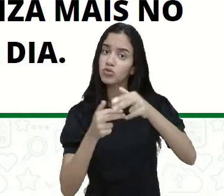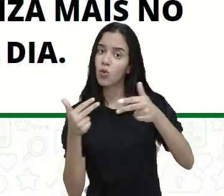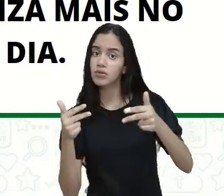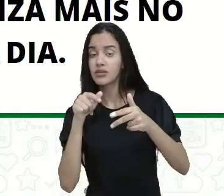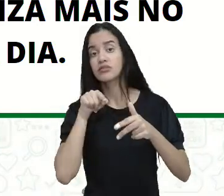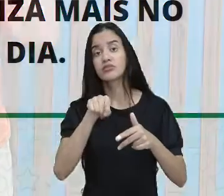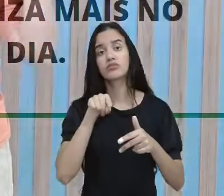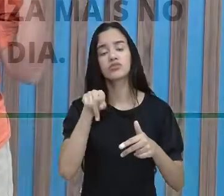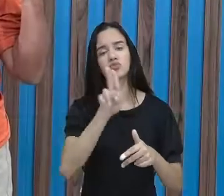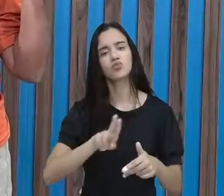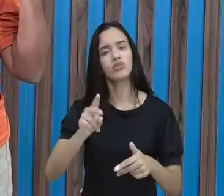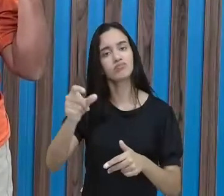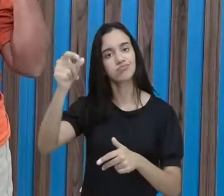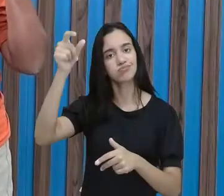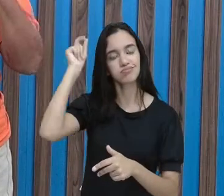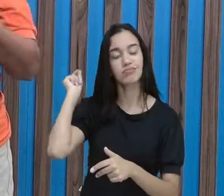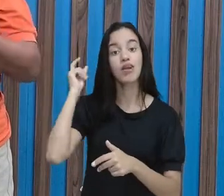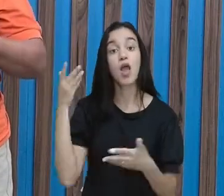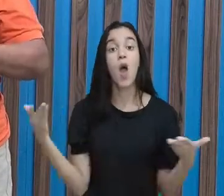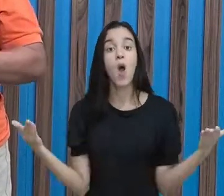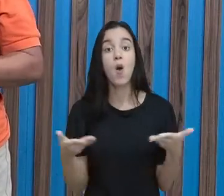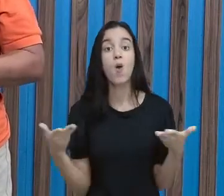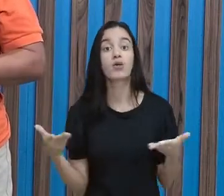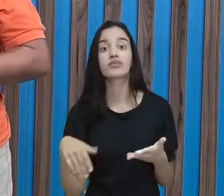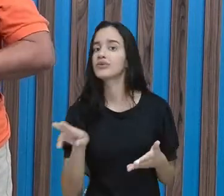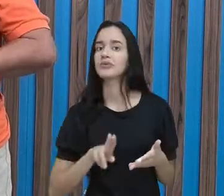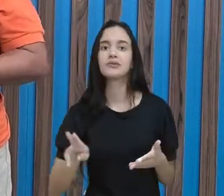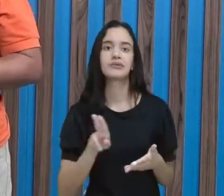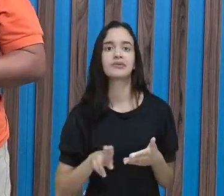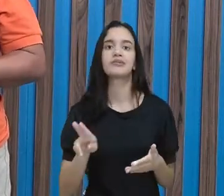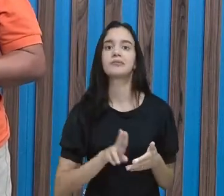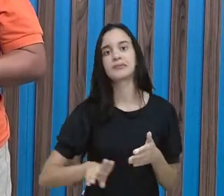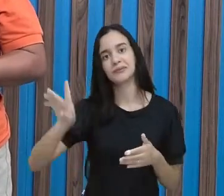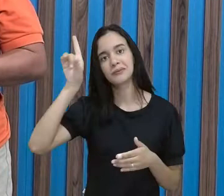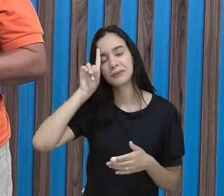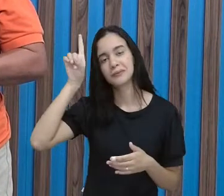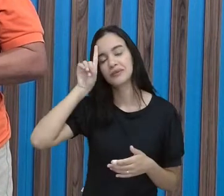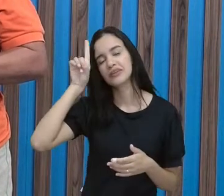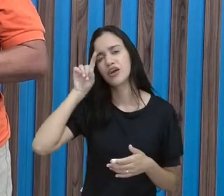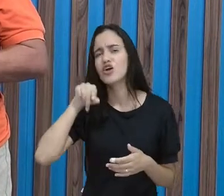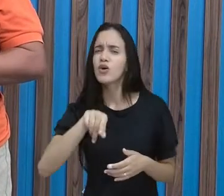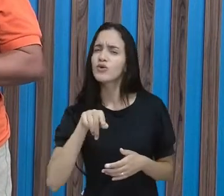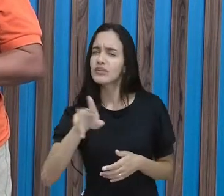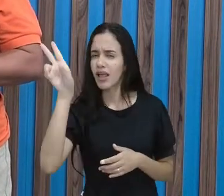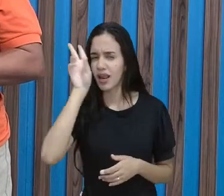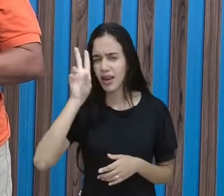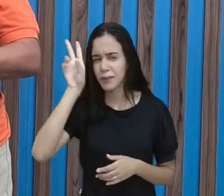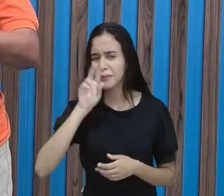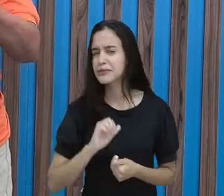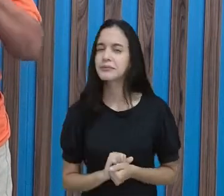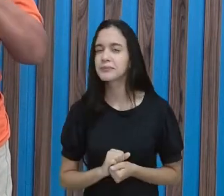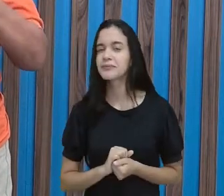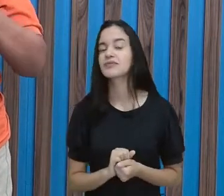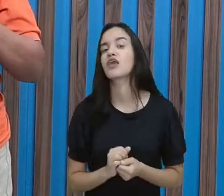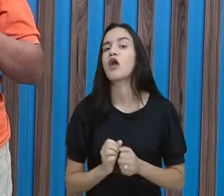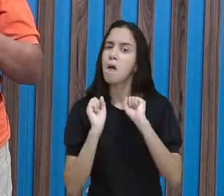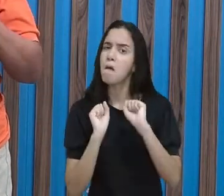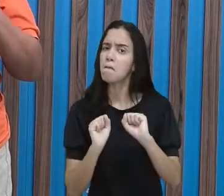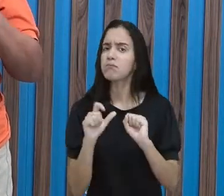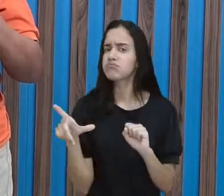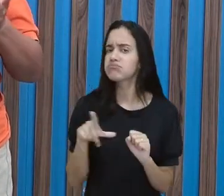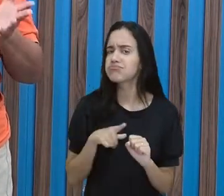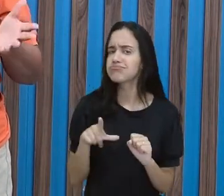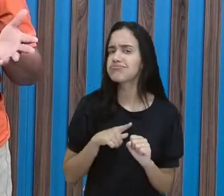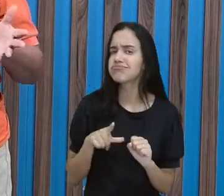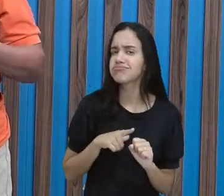que você utilizava e que hoje já não utiliza mais no seu dia a dia. Será que vocês lembram? Será que vocês ainda